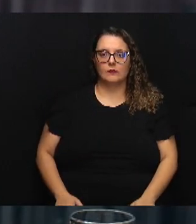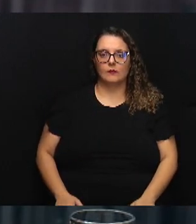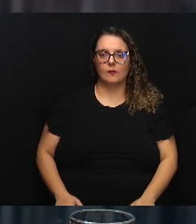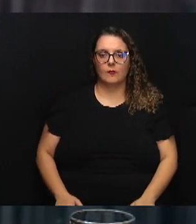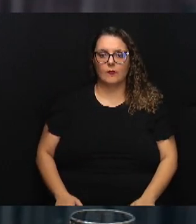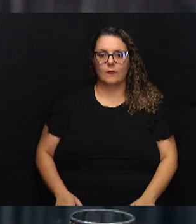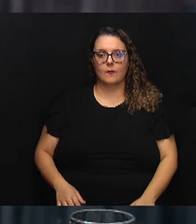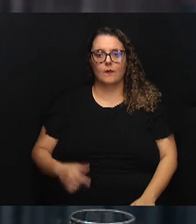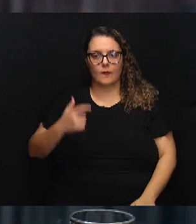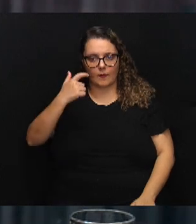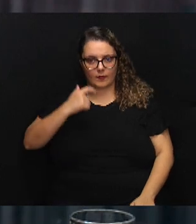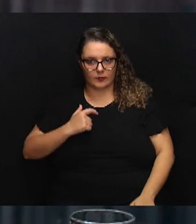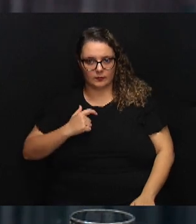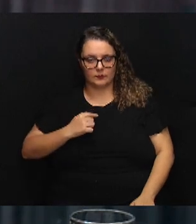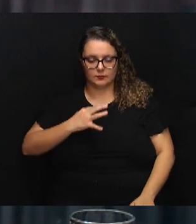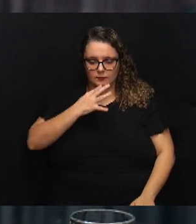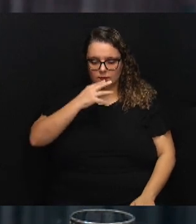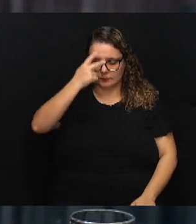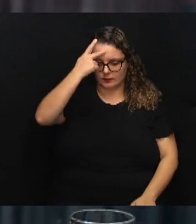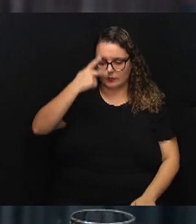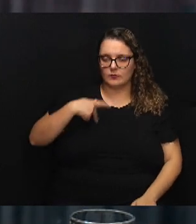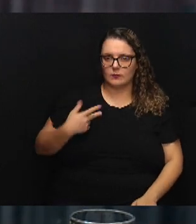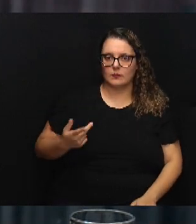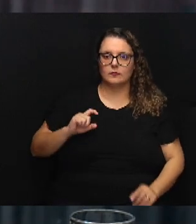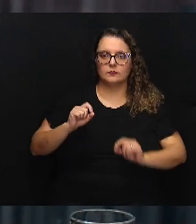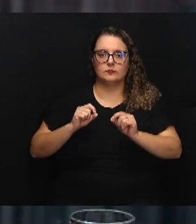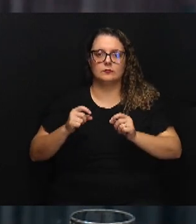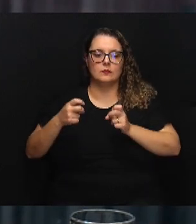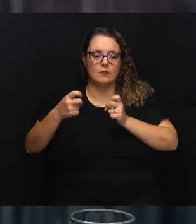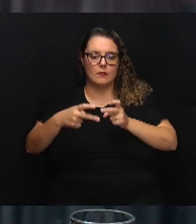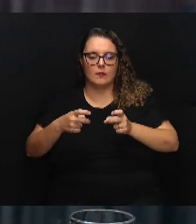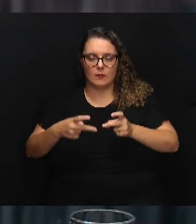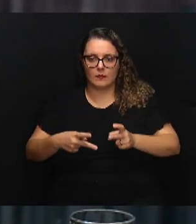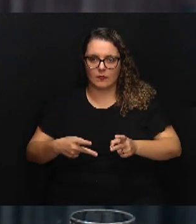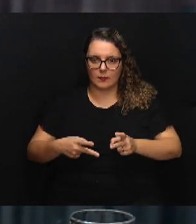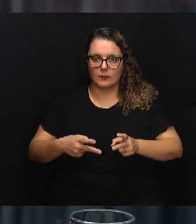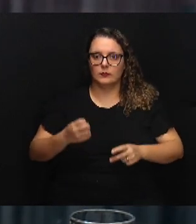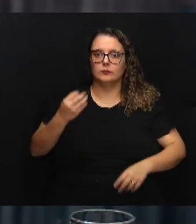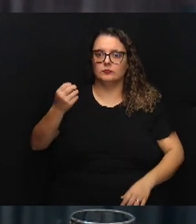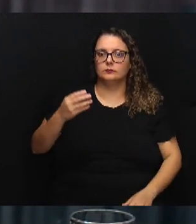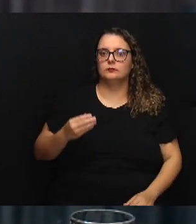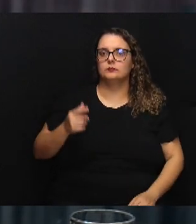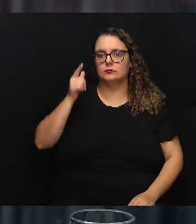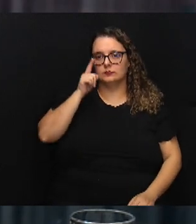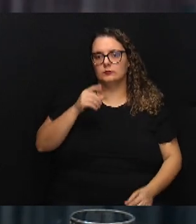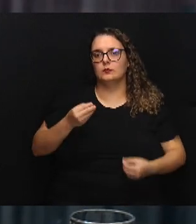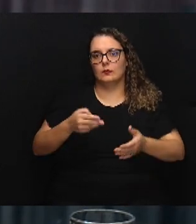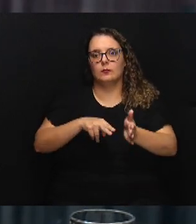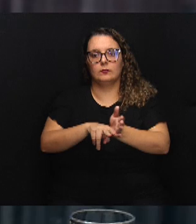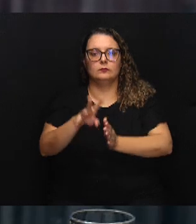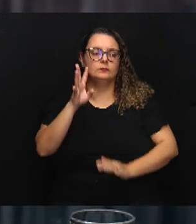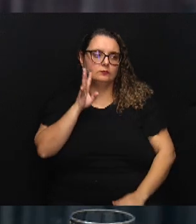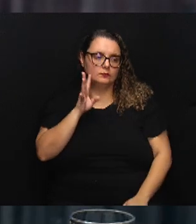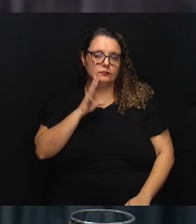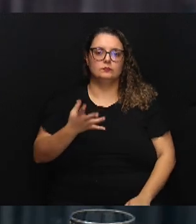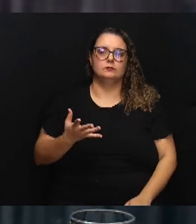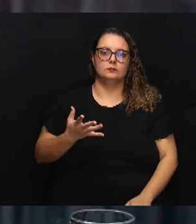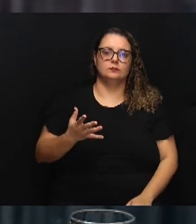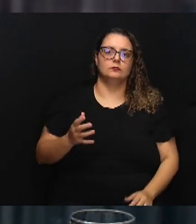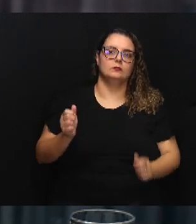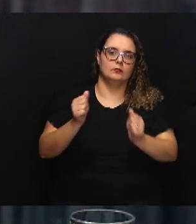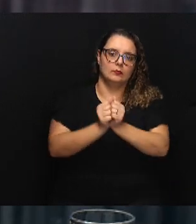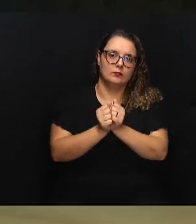o viajante, se conhecer muito, e quem está vendendo essa viagem conseguir entregar um diagnóstico bem legal para juntar o útil ao